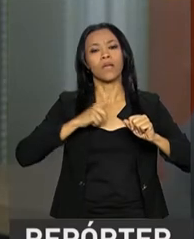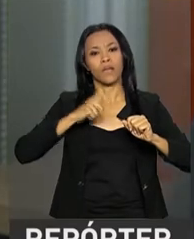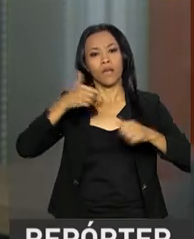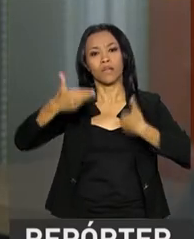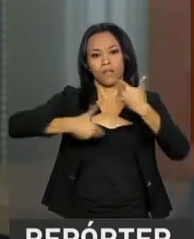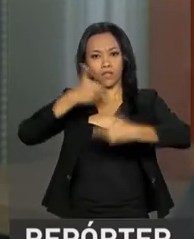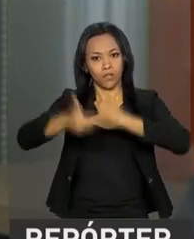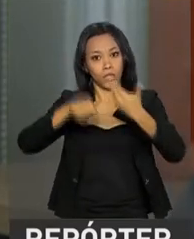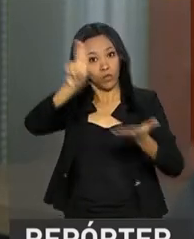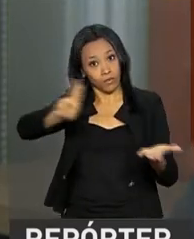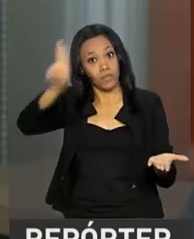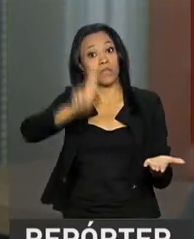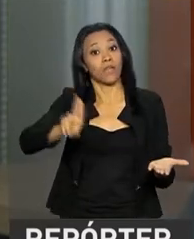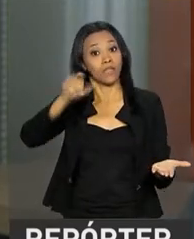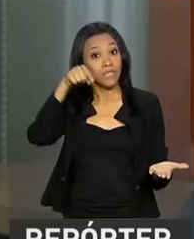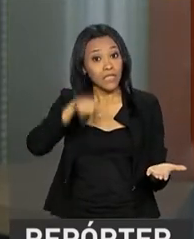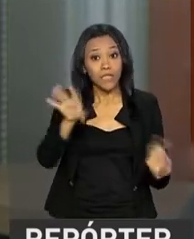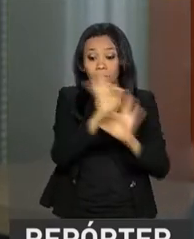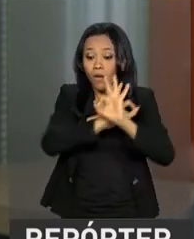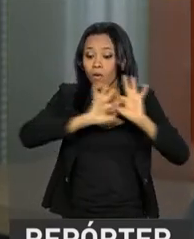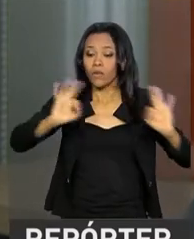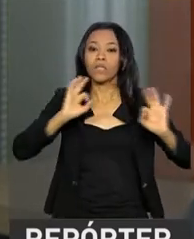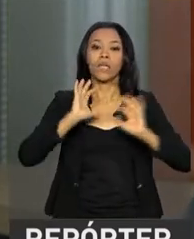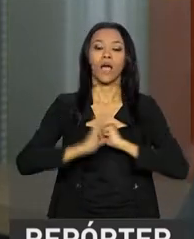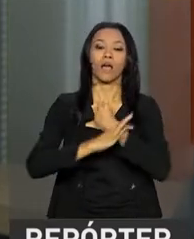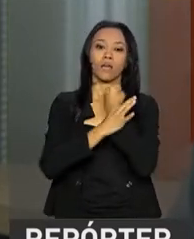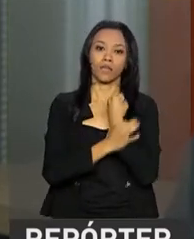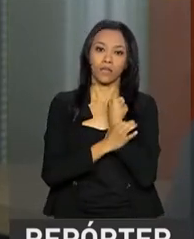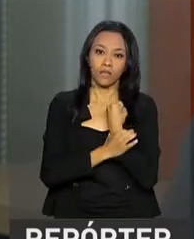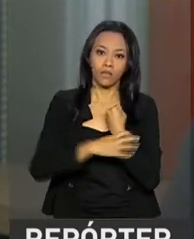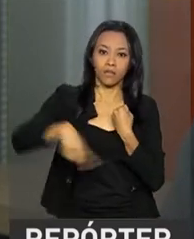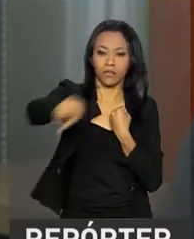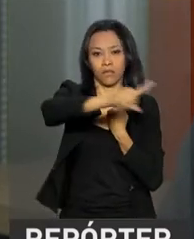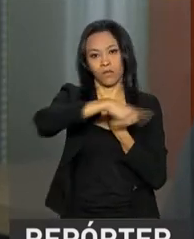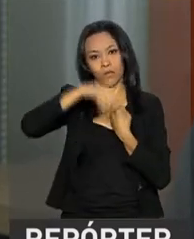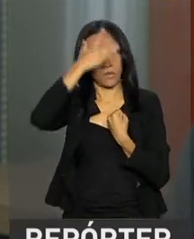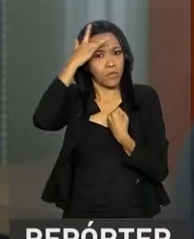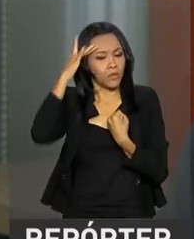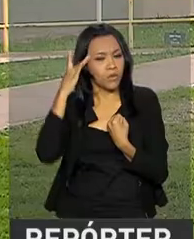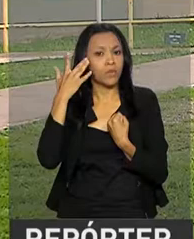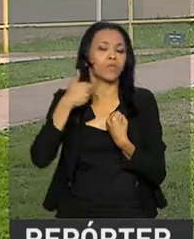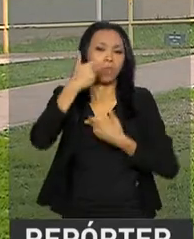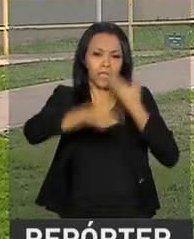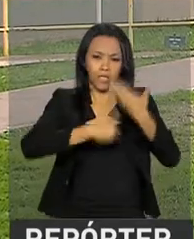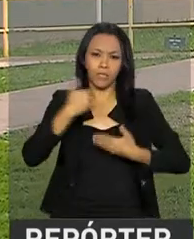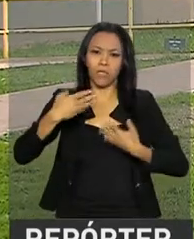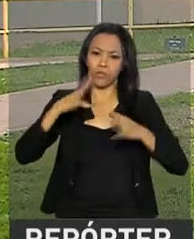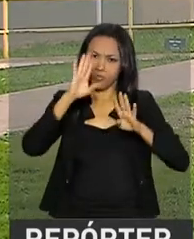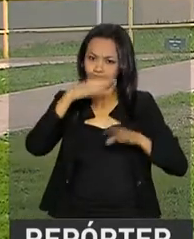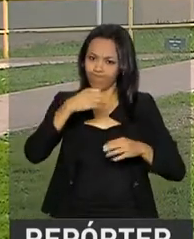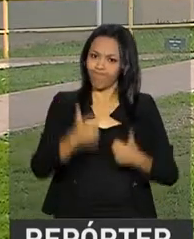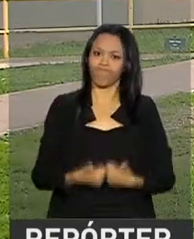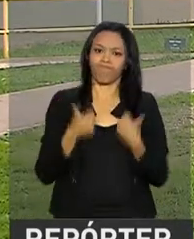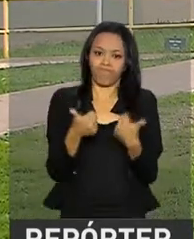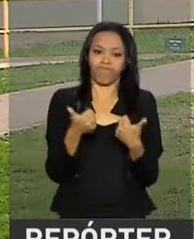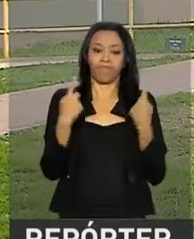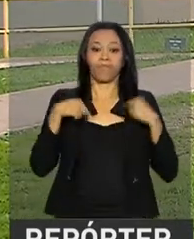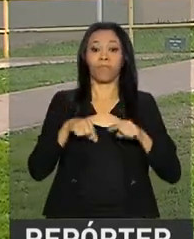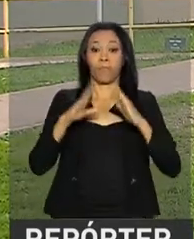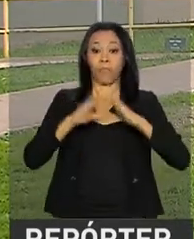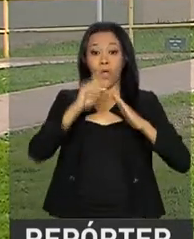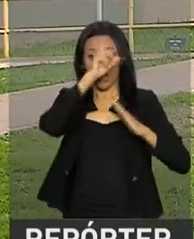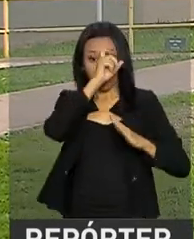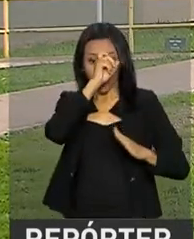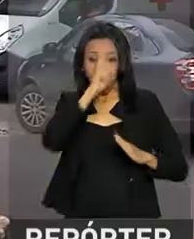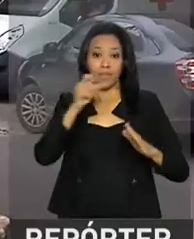rede fantástica que garante à nossa população um atendimento cada vez mais qualificado. Os hospitais universitários são espaços